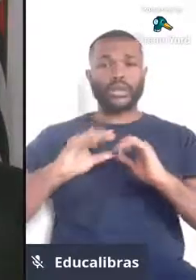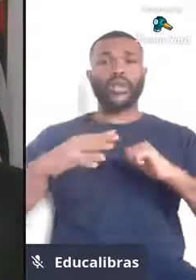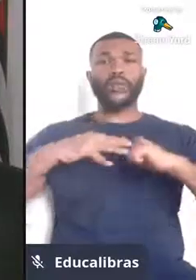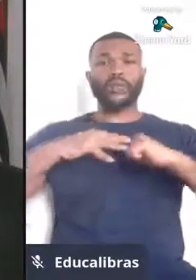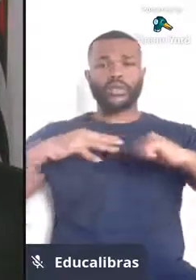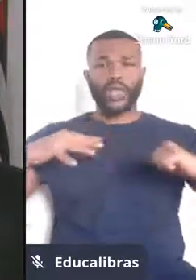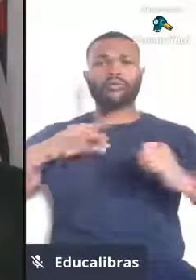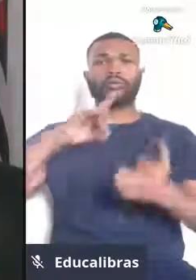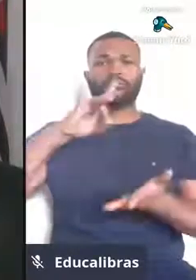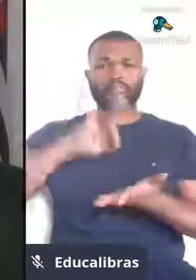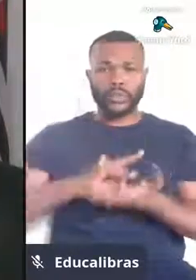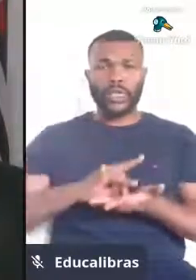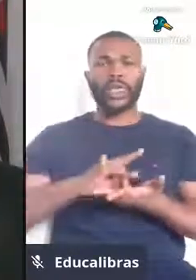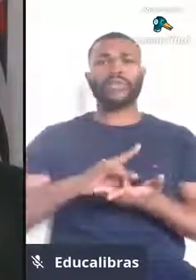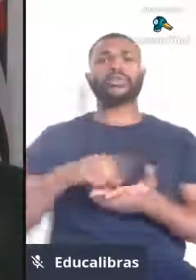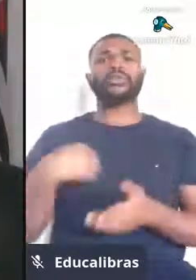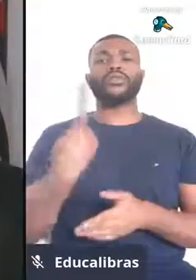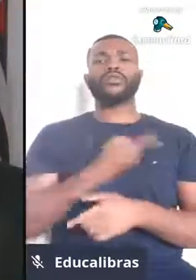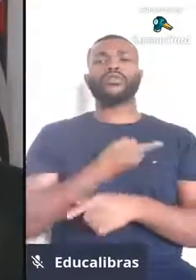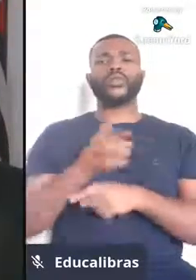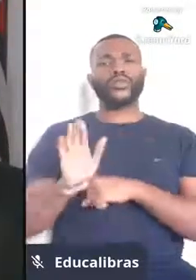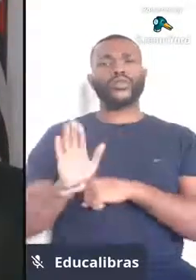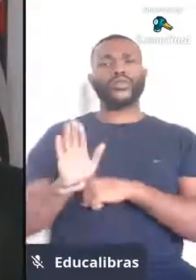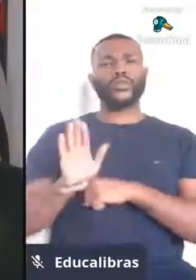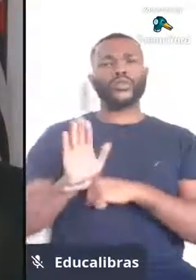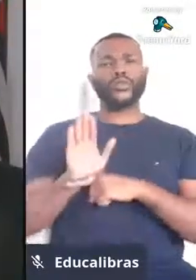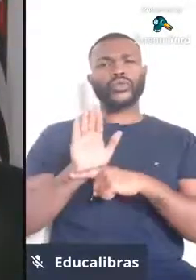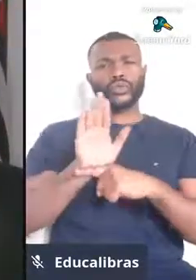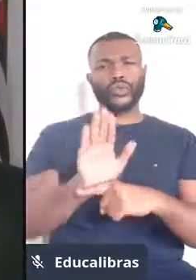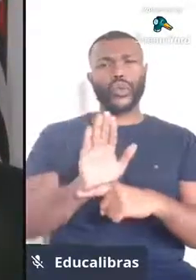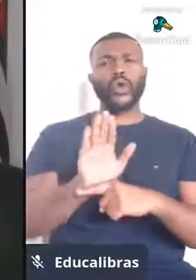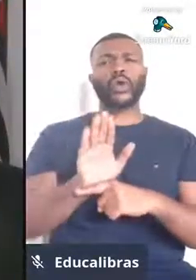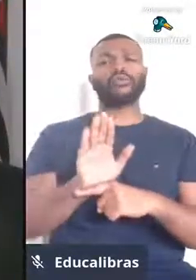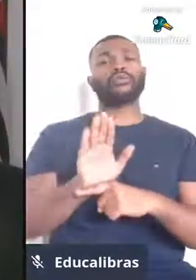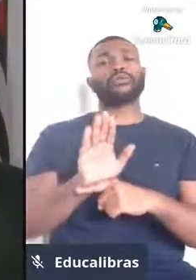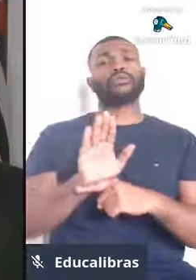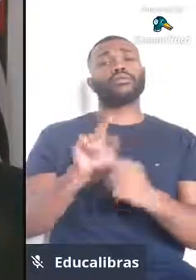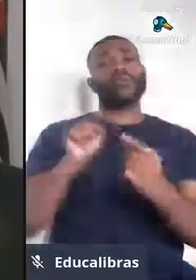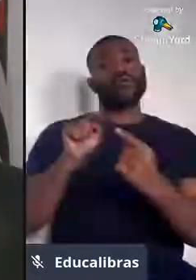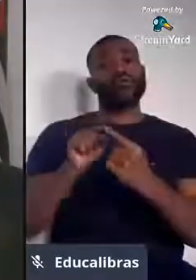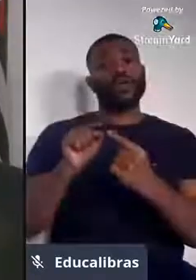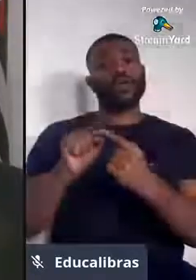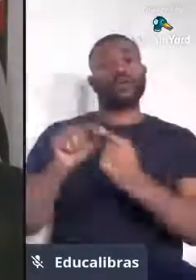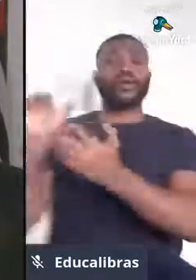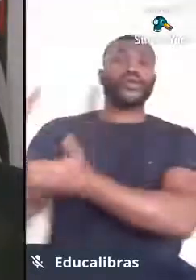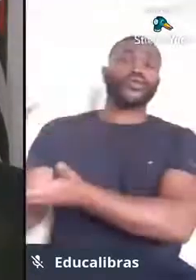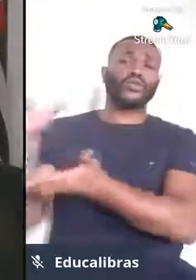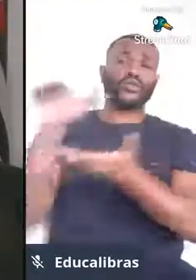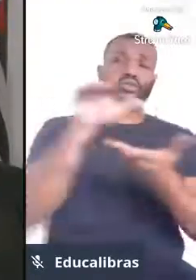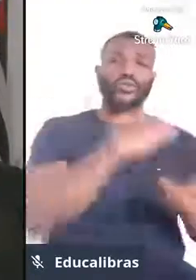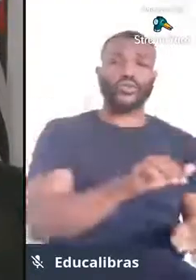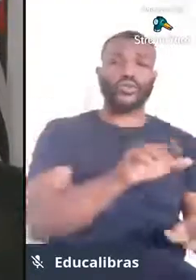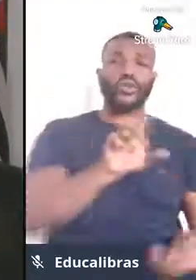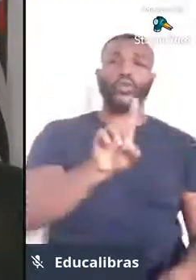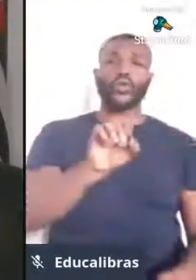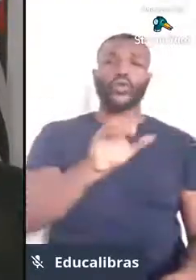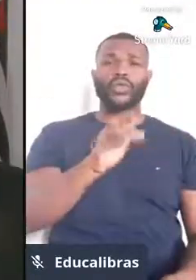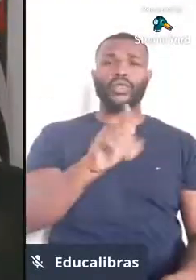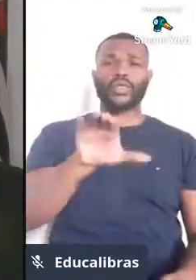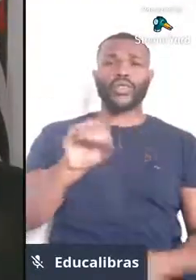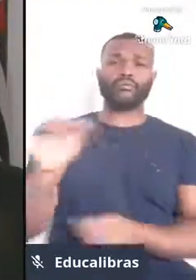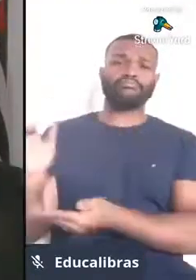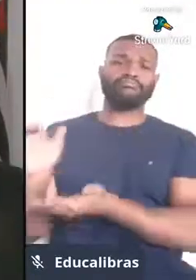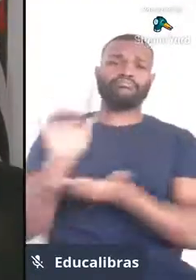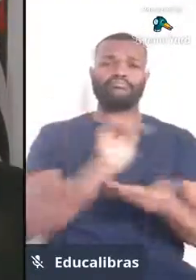estamos conseguindo auxiliar aí, pelo menos dentro da nossa alçada, nas doações aí para o município de São Paulo. E como é que